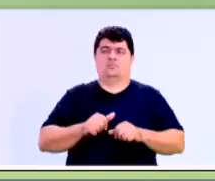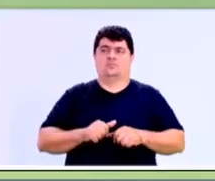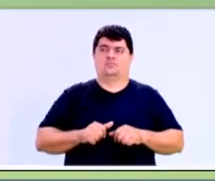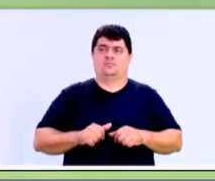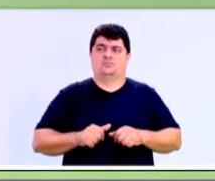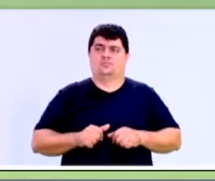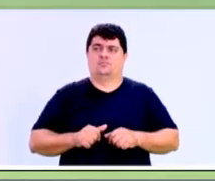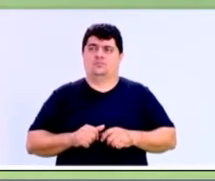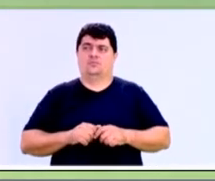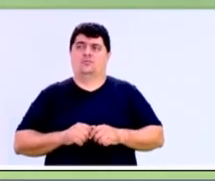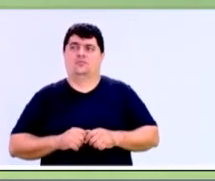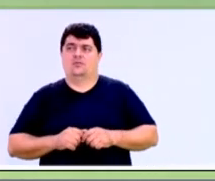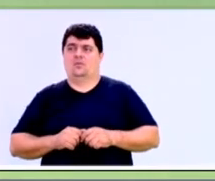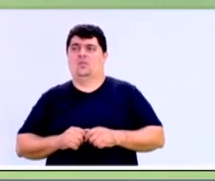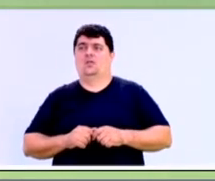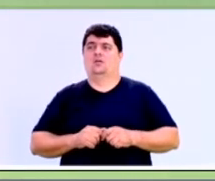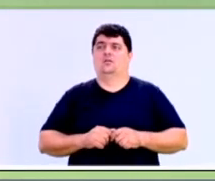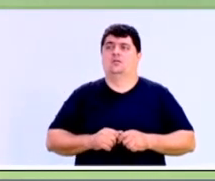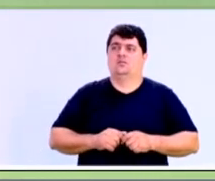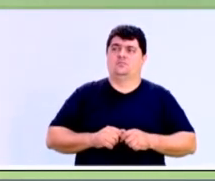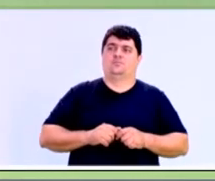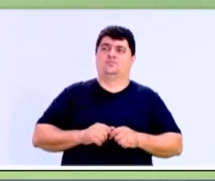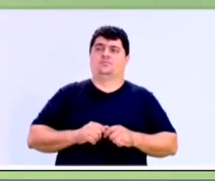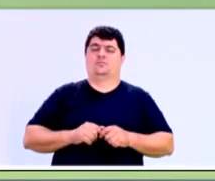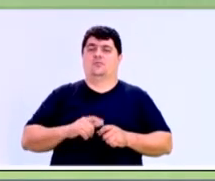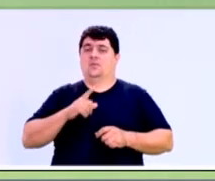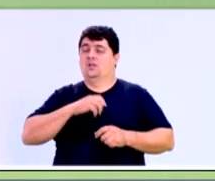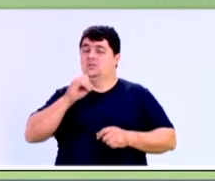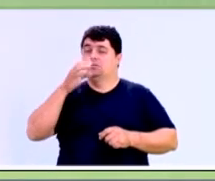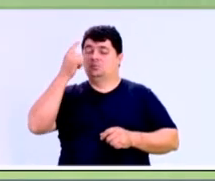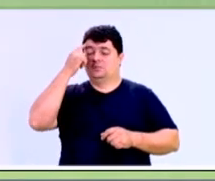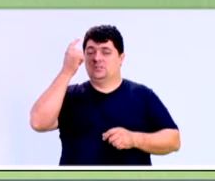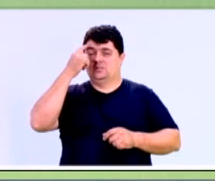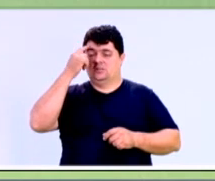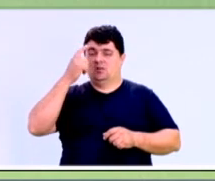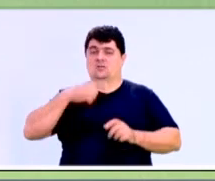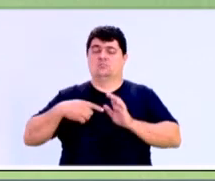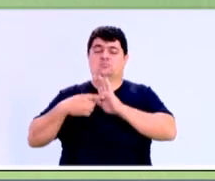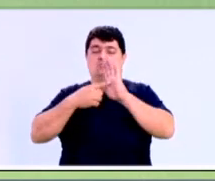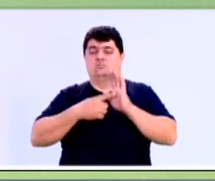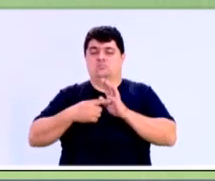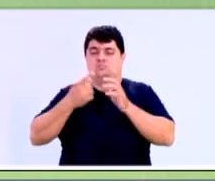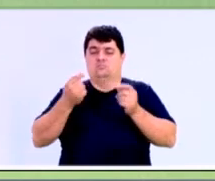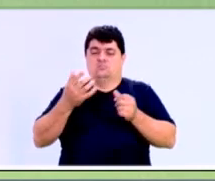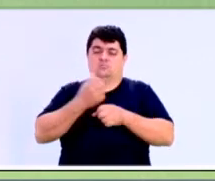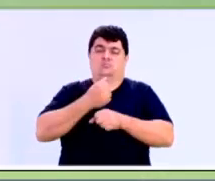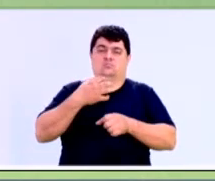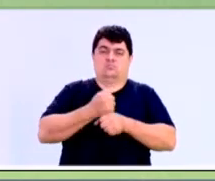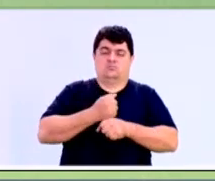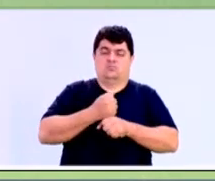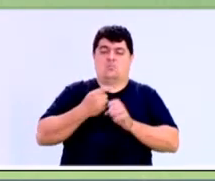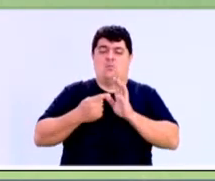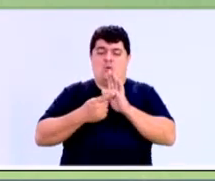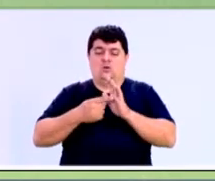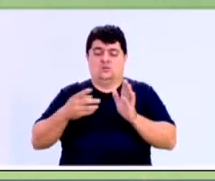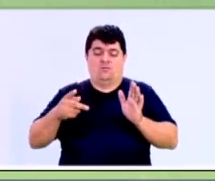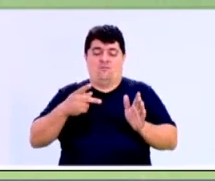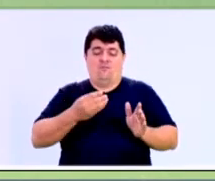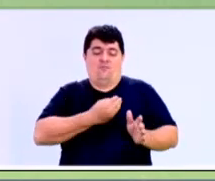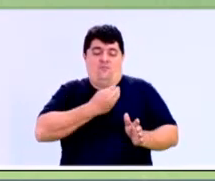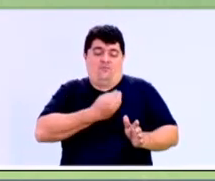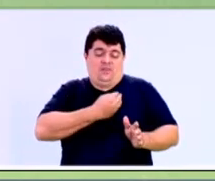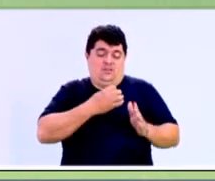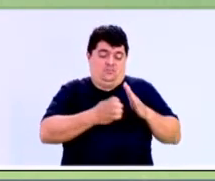slides. Vamos lá? Então, assim, considerando, né, que os demonstrativos contábeis retratam a situação da